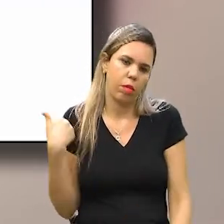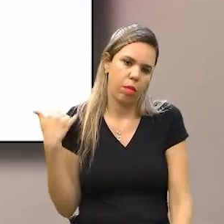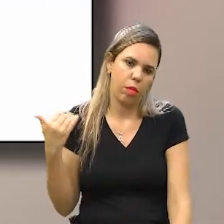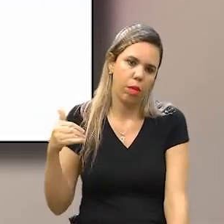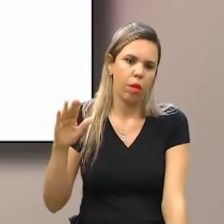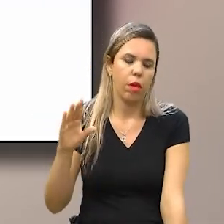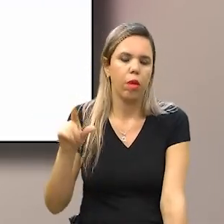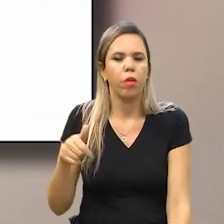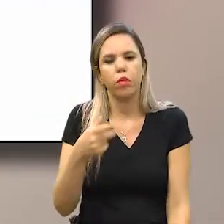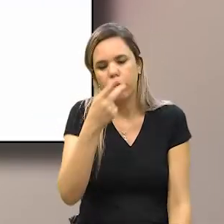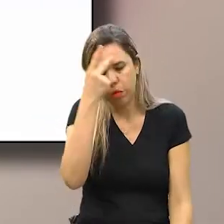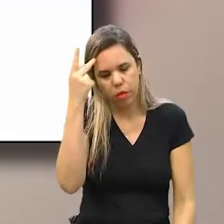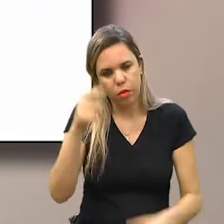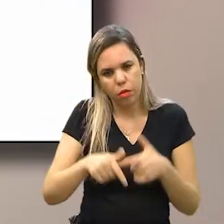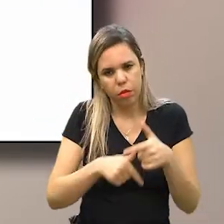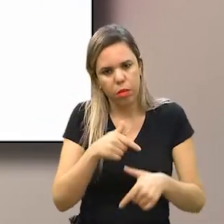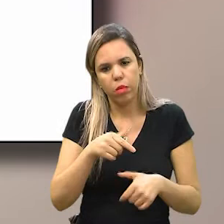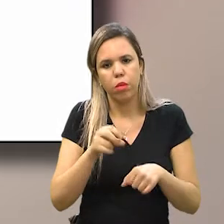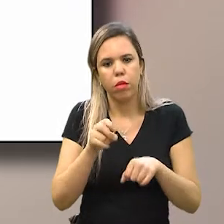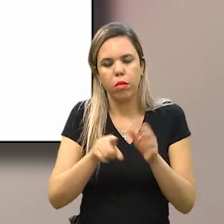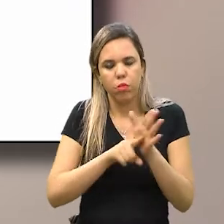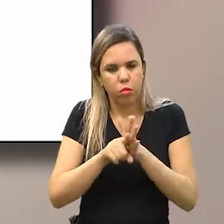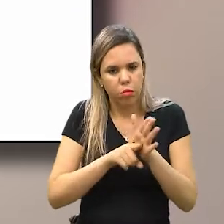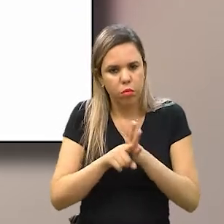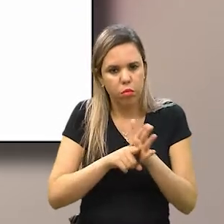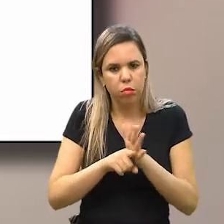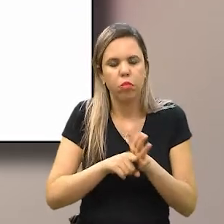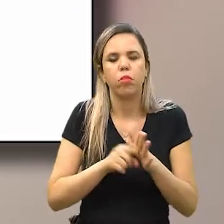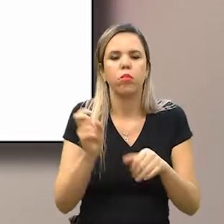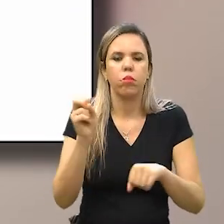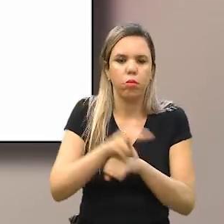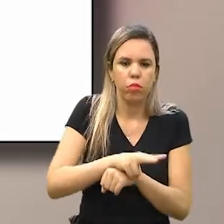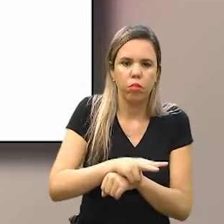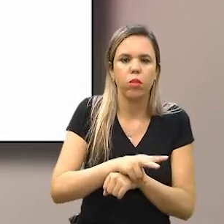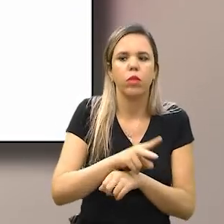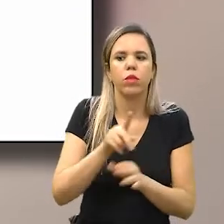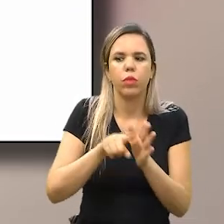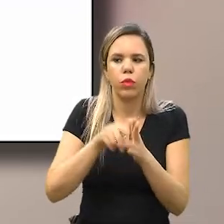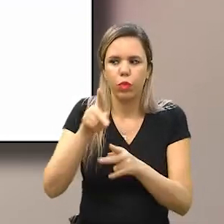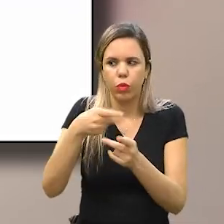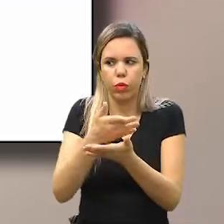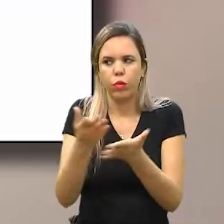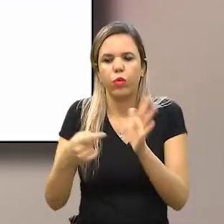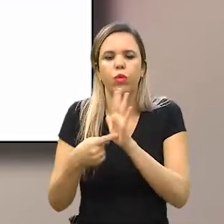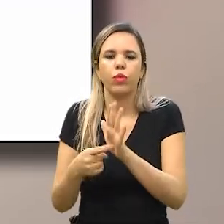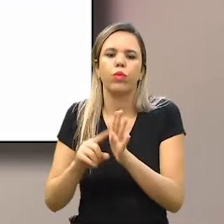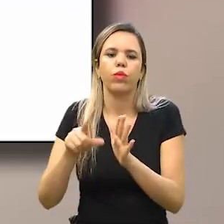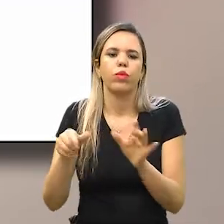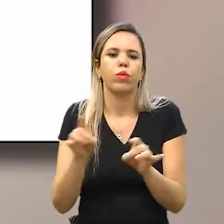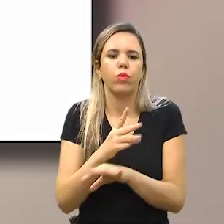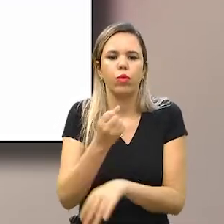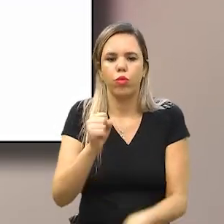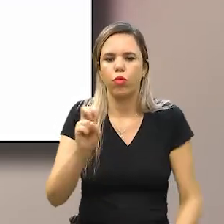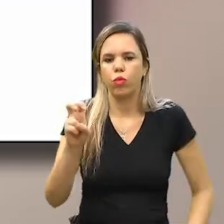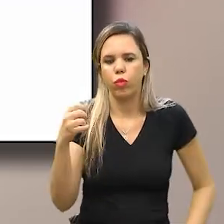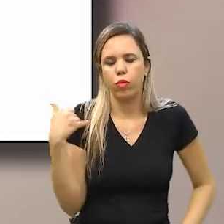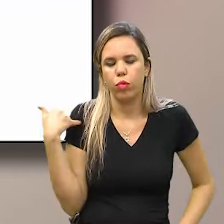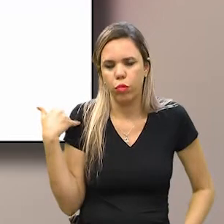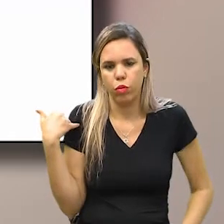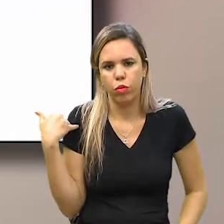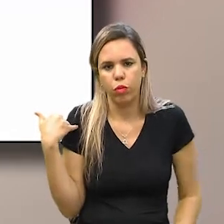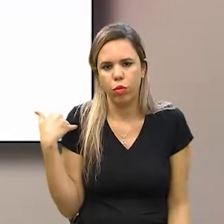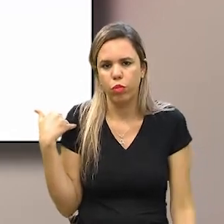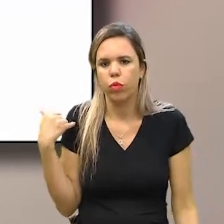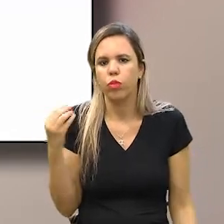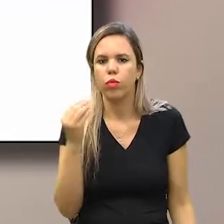60 anos, mas alguns trabalhos epidemiológicos, né, que estudam as populações, mostram que depois dos